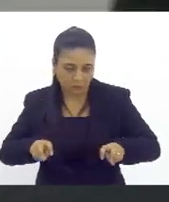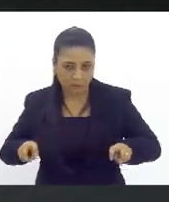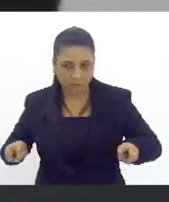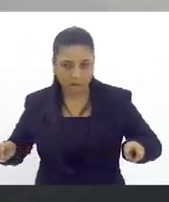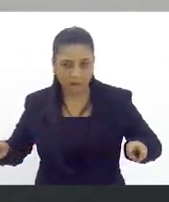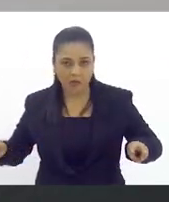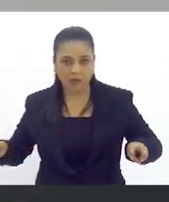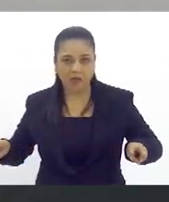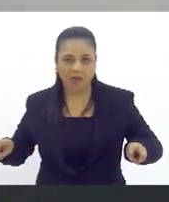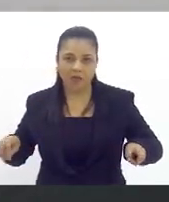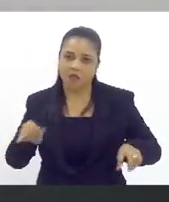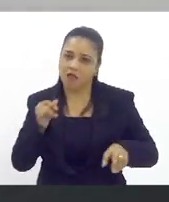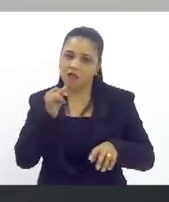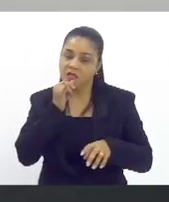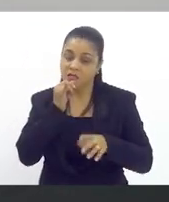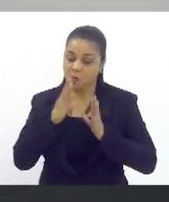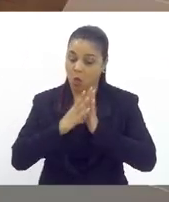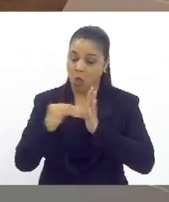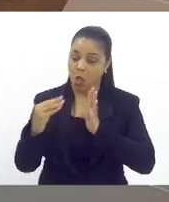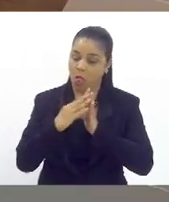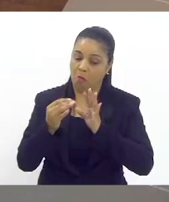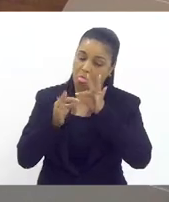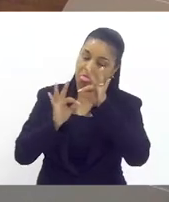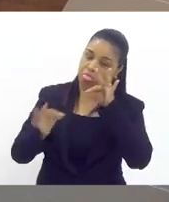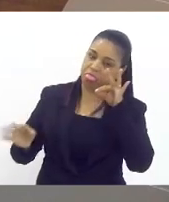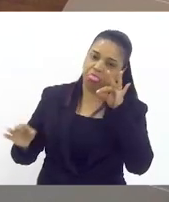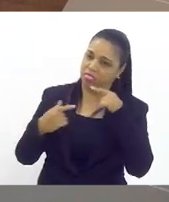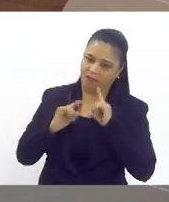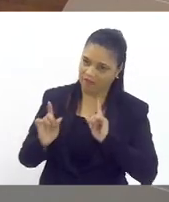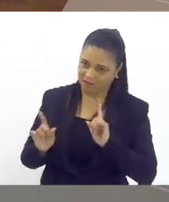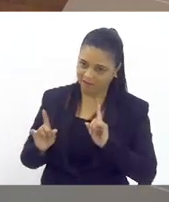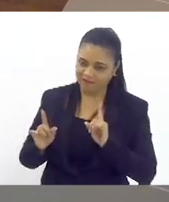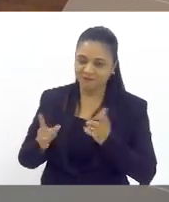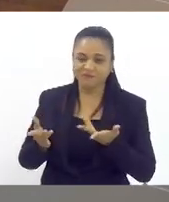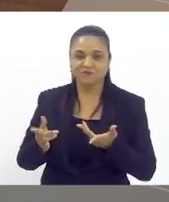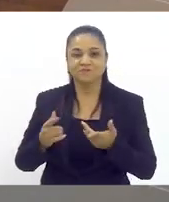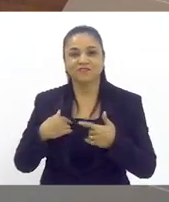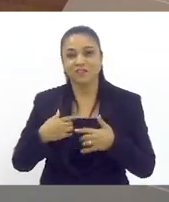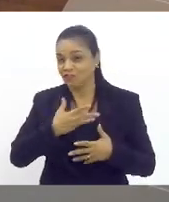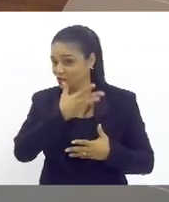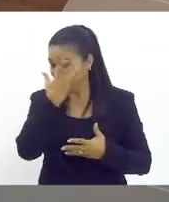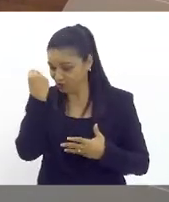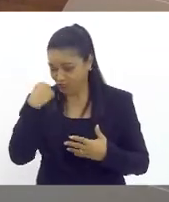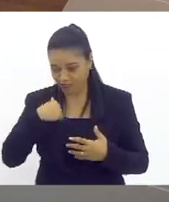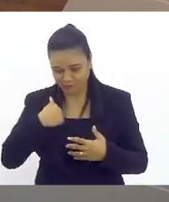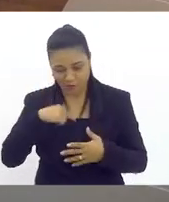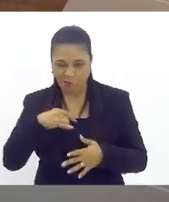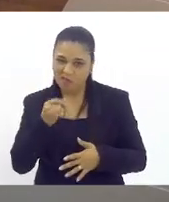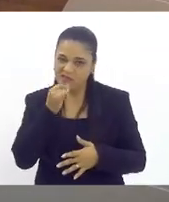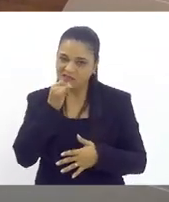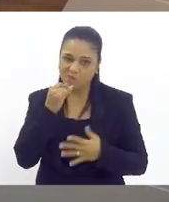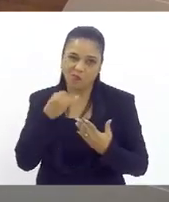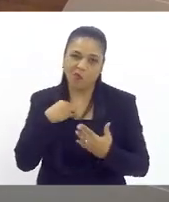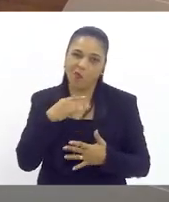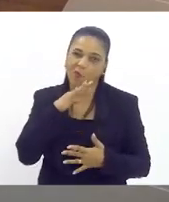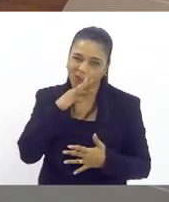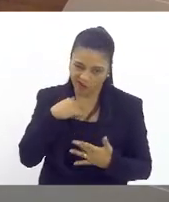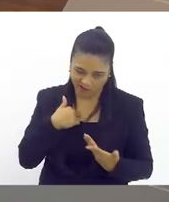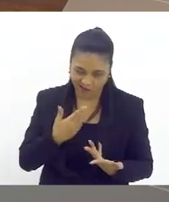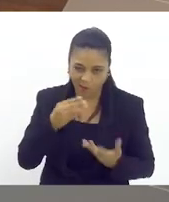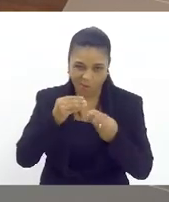Sigam o exemplo que falam desbragadamente esqueçam esqueçam o meu péssimo exemplo de